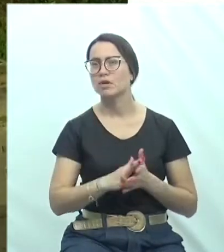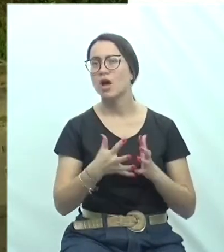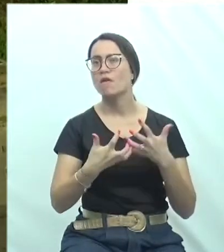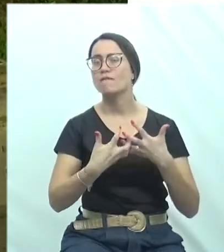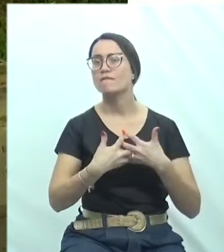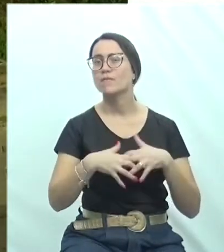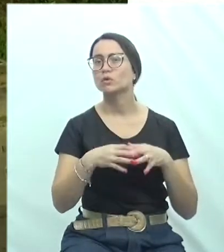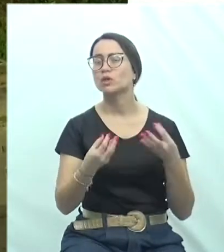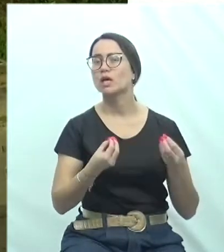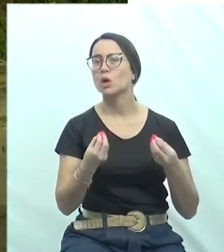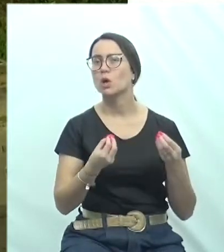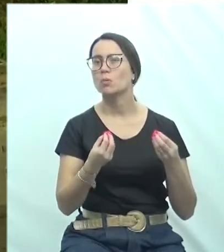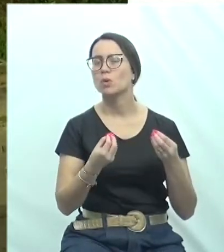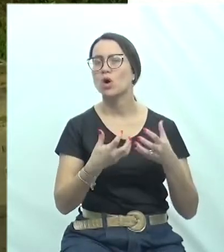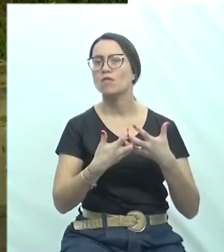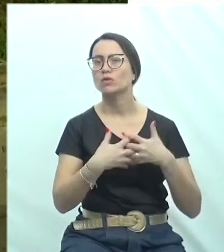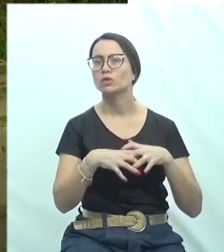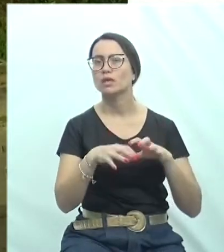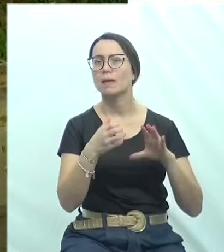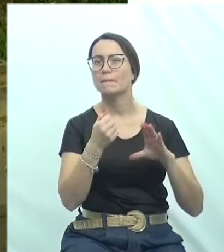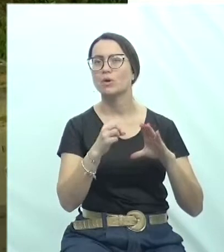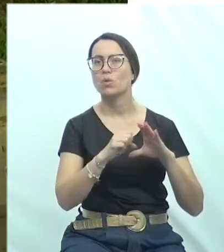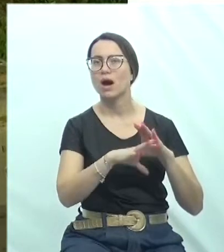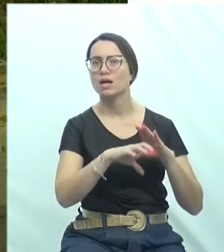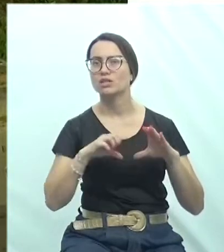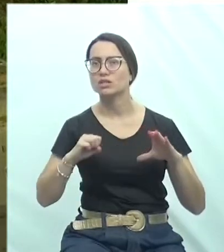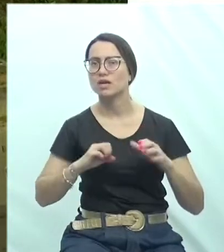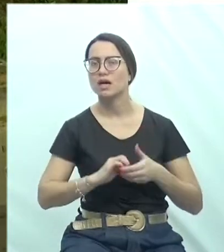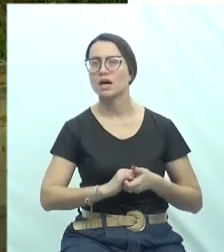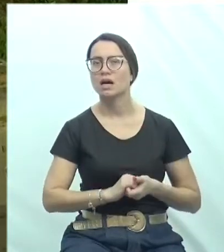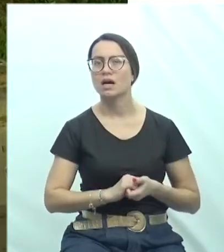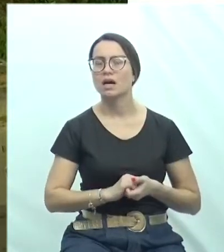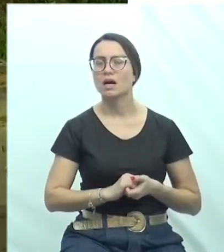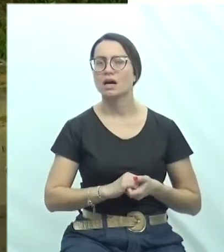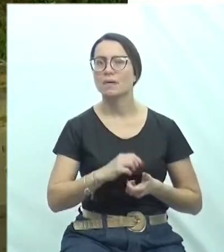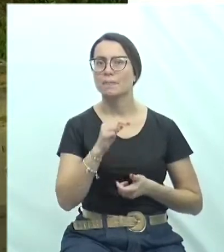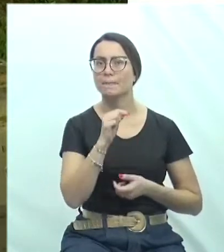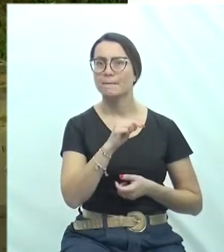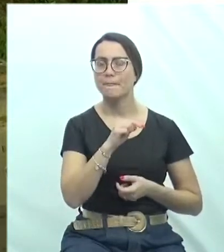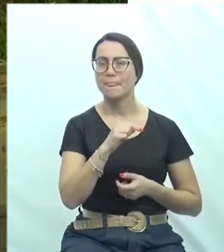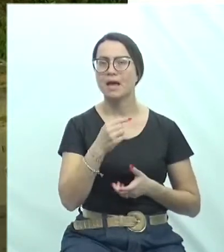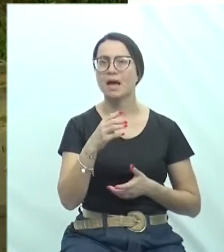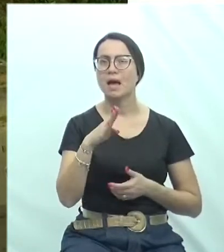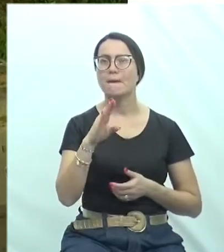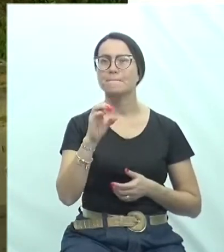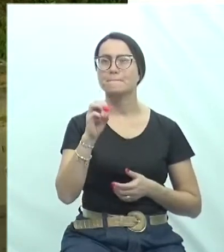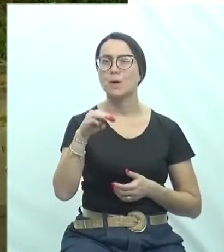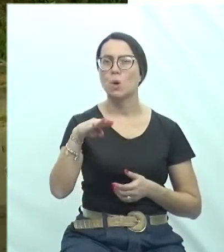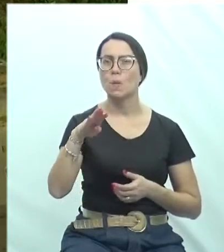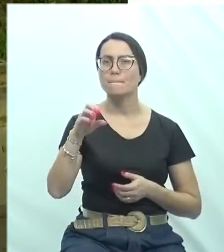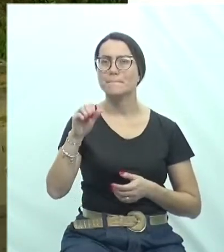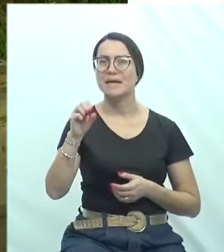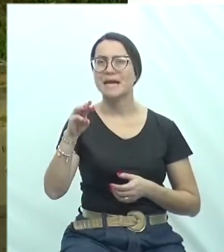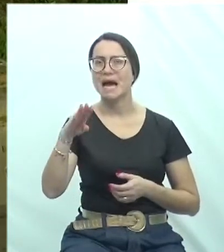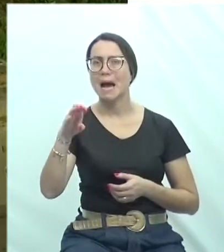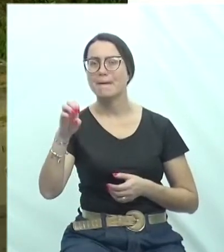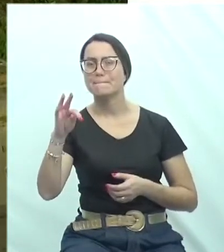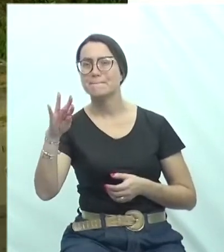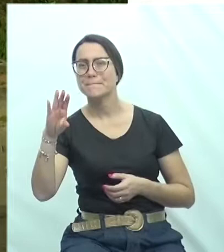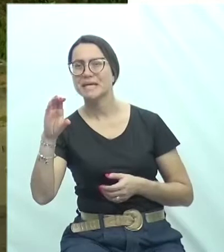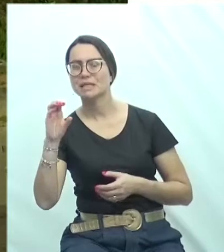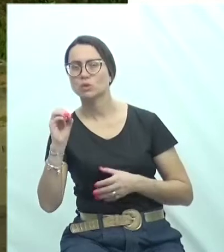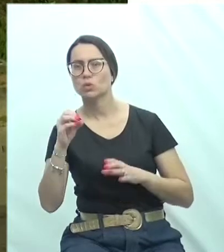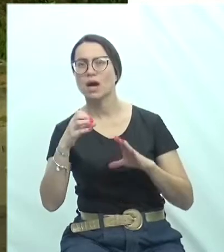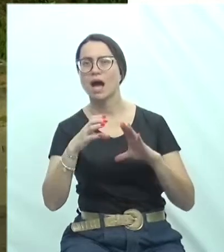o ar da rede de vocês? A pergunta. É uma estação de bombeamento. Ela é elevada. É uma elevada. Isso. Pois ela está na parte mais baixa e